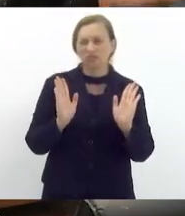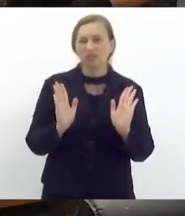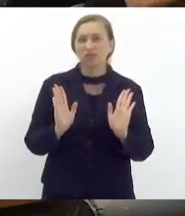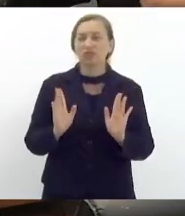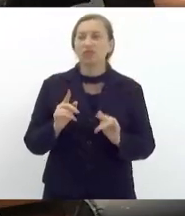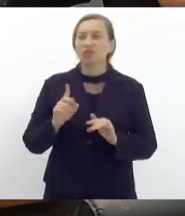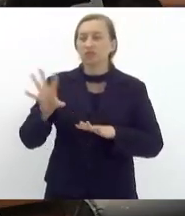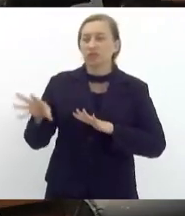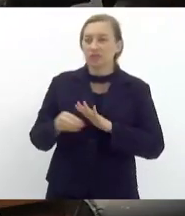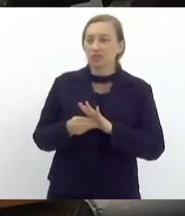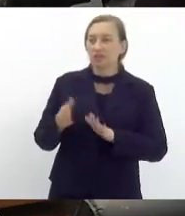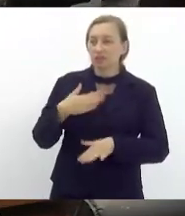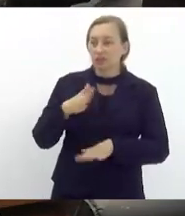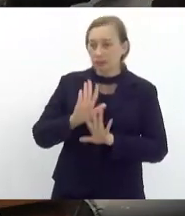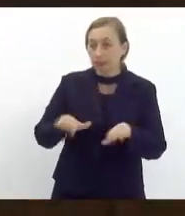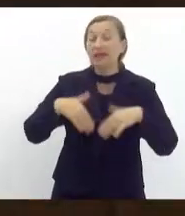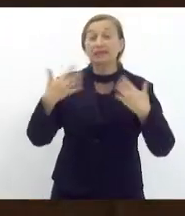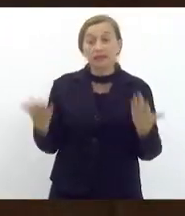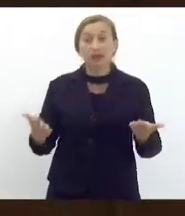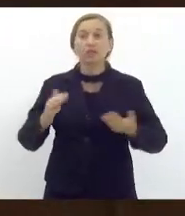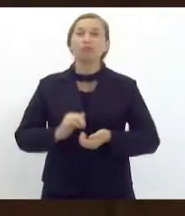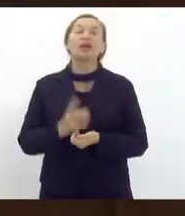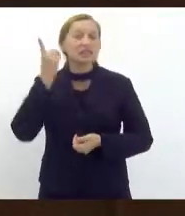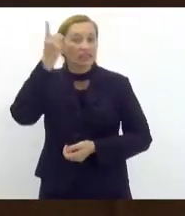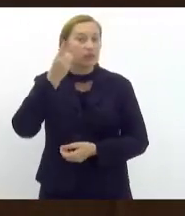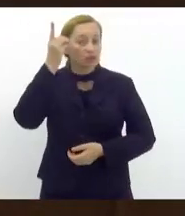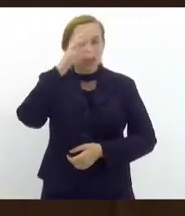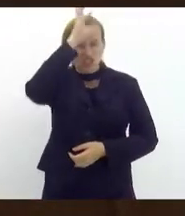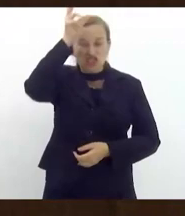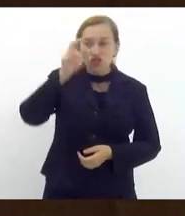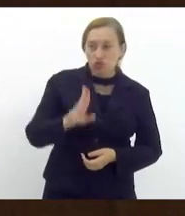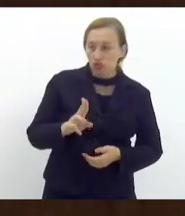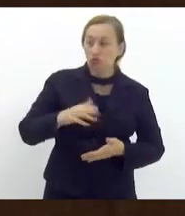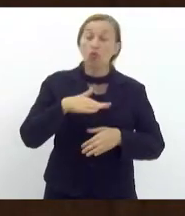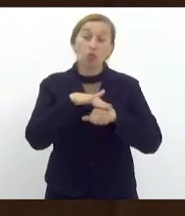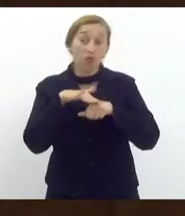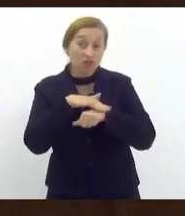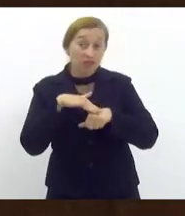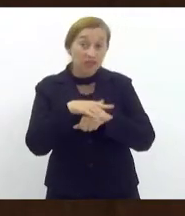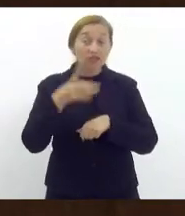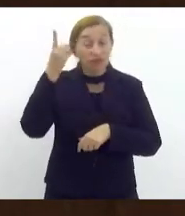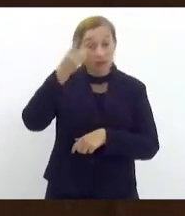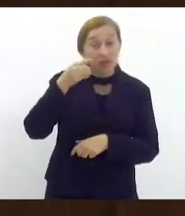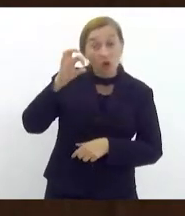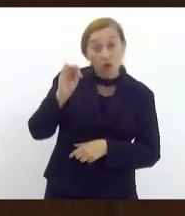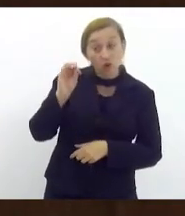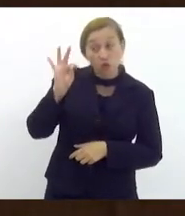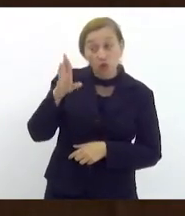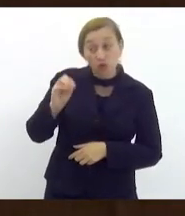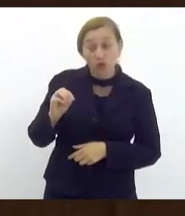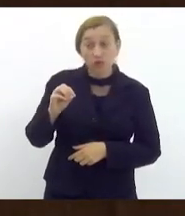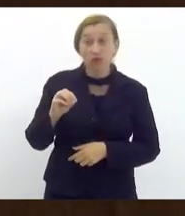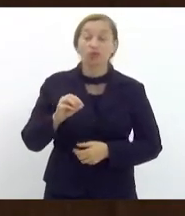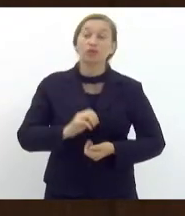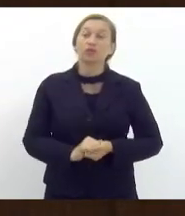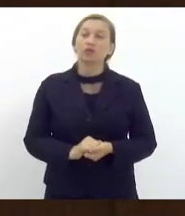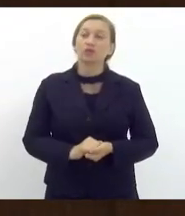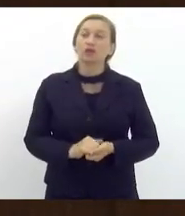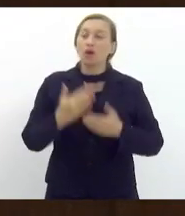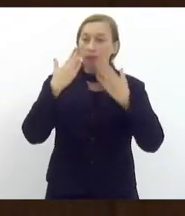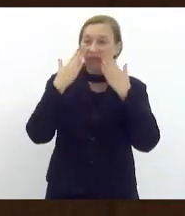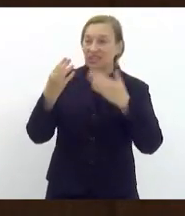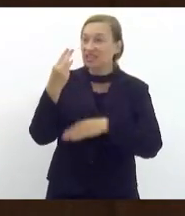alimentos então deputada Tia Jô conversei com Deputado Antônio Paulo a pai eu